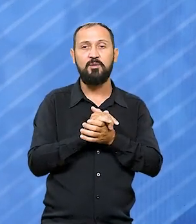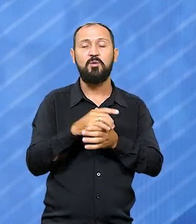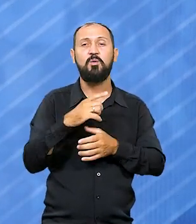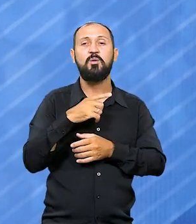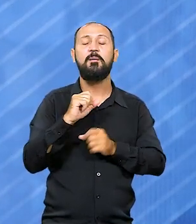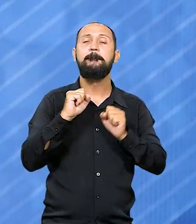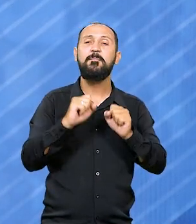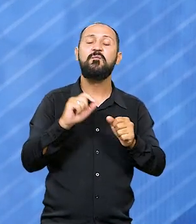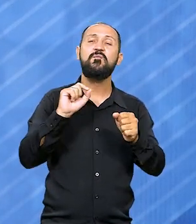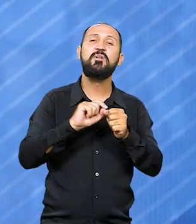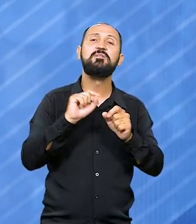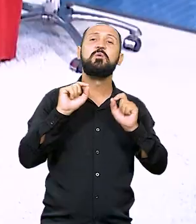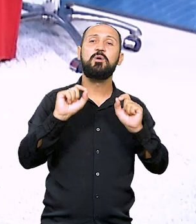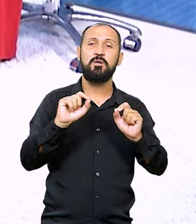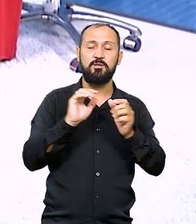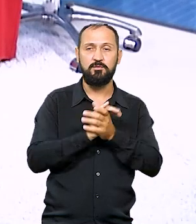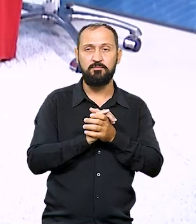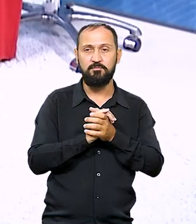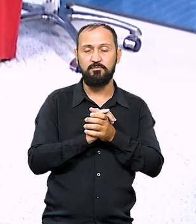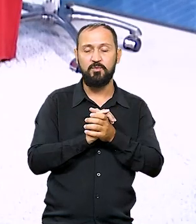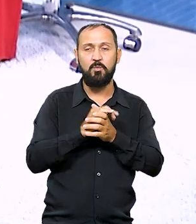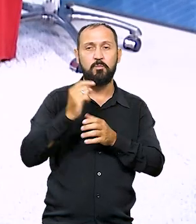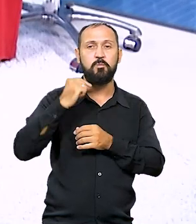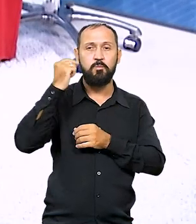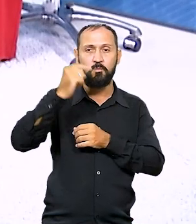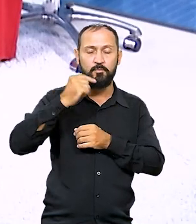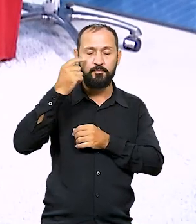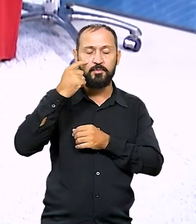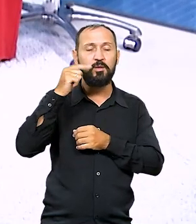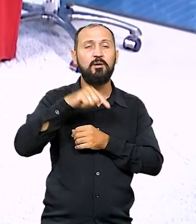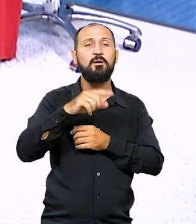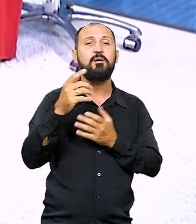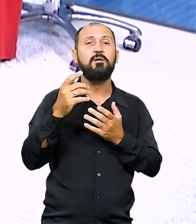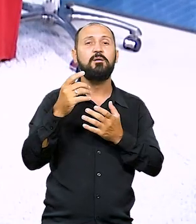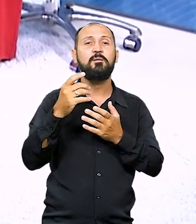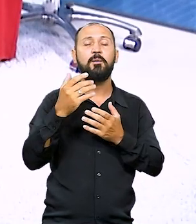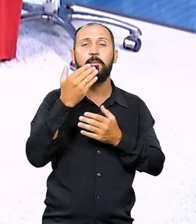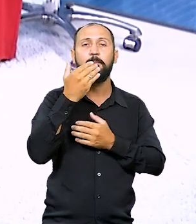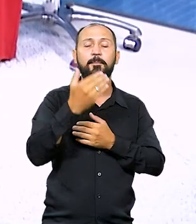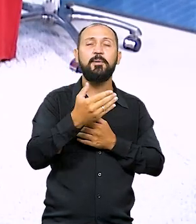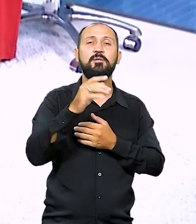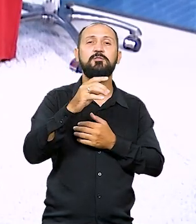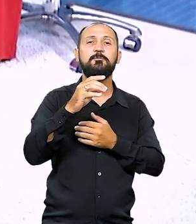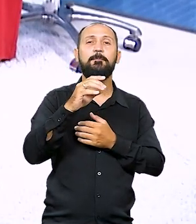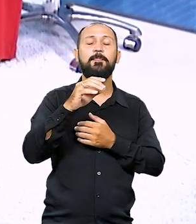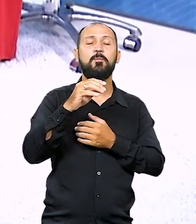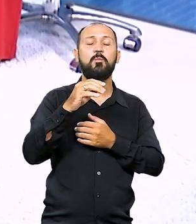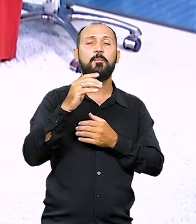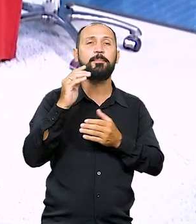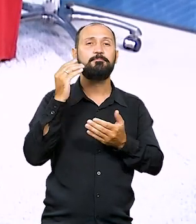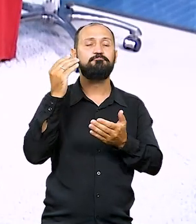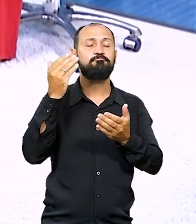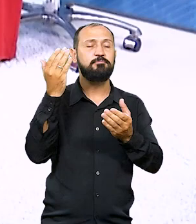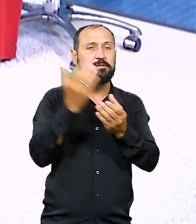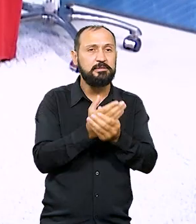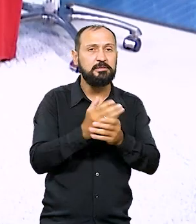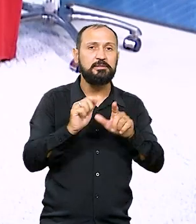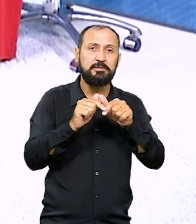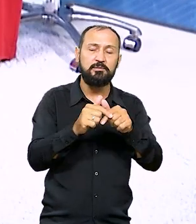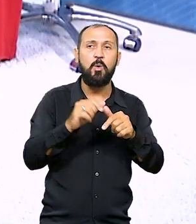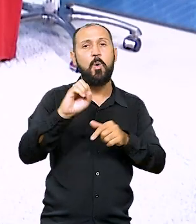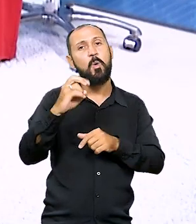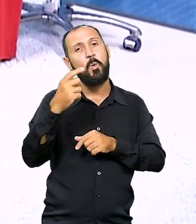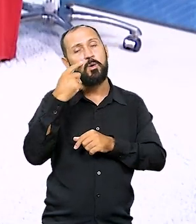econômica, o que o empregado pode fazer é buscar um advogado e pleitear numa ação